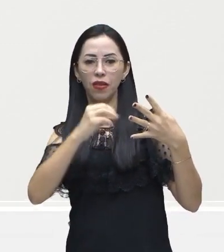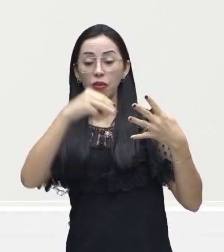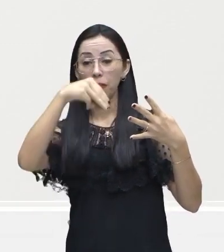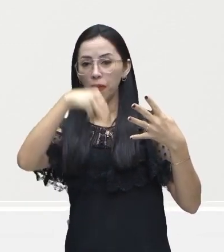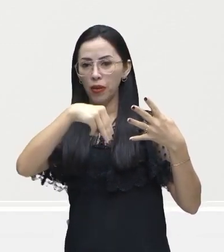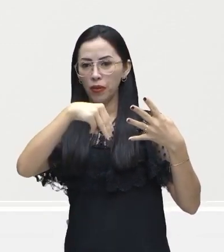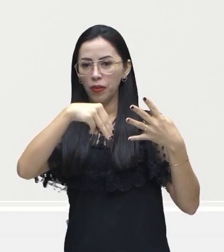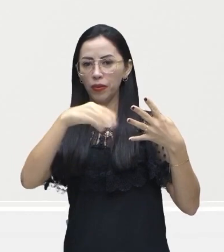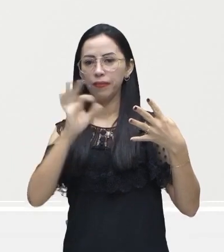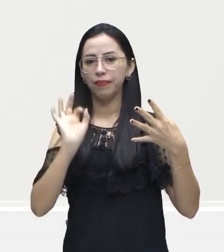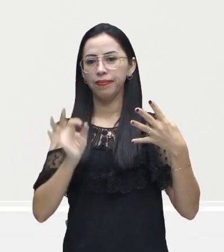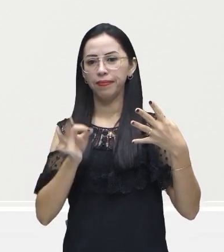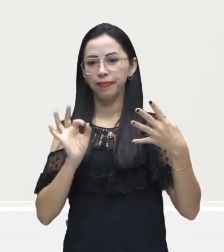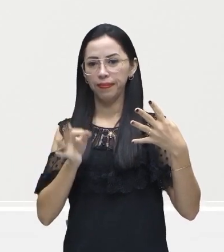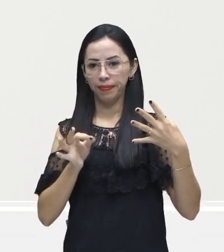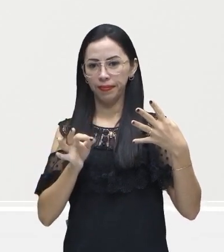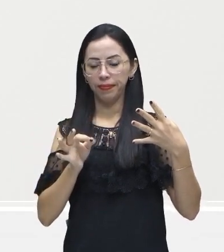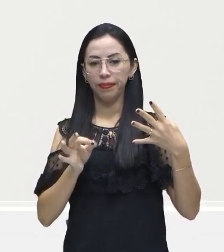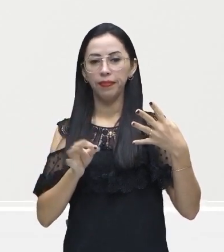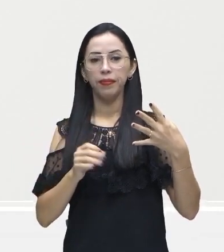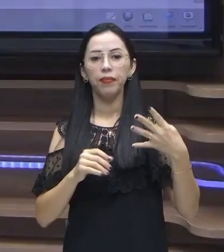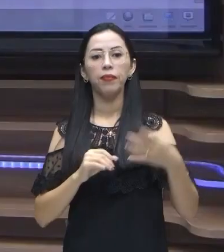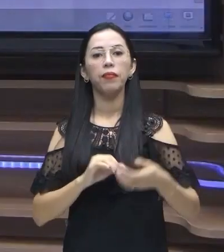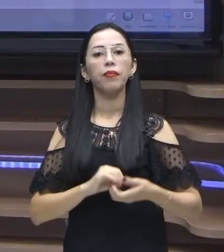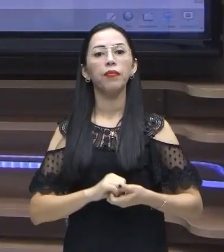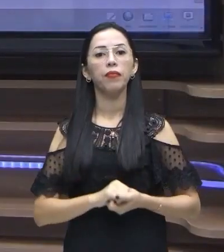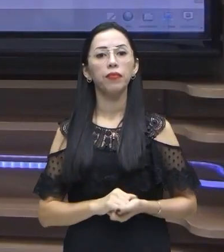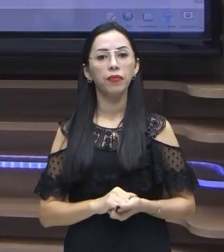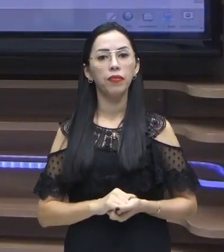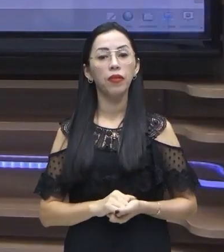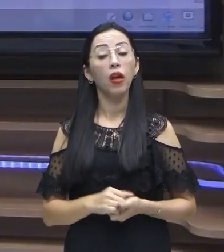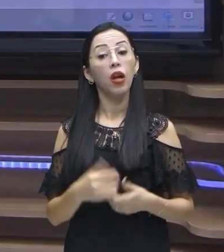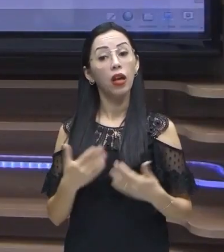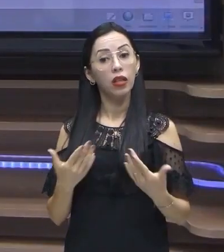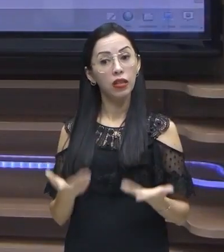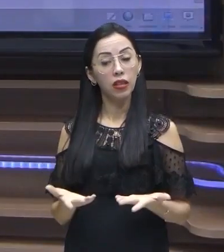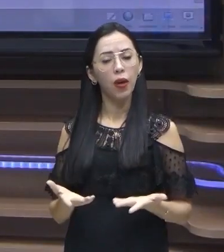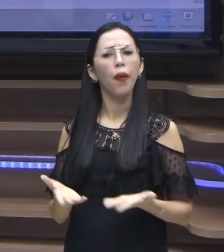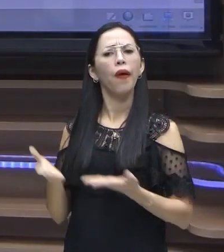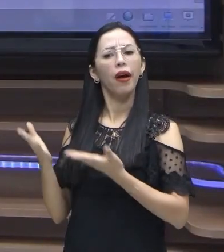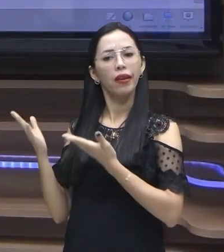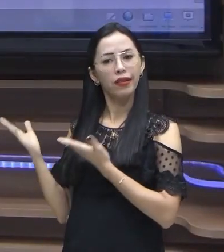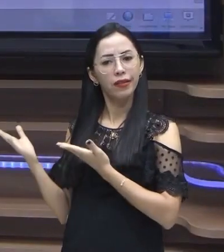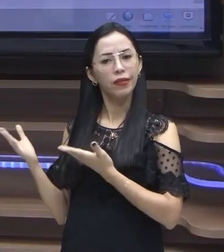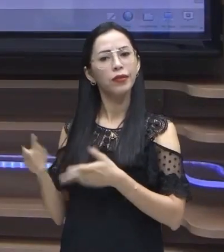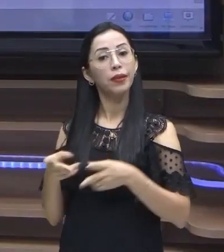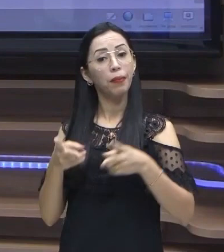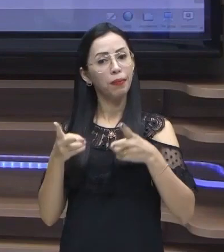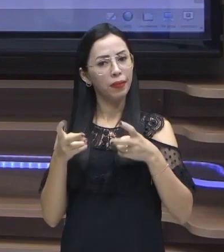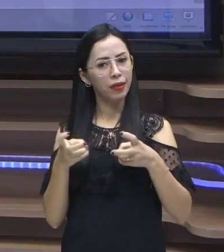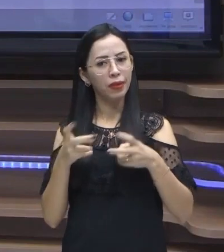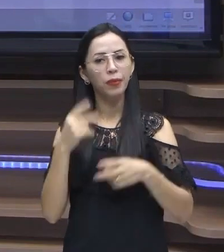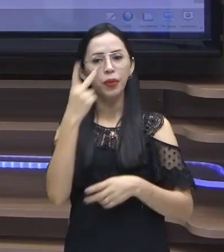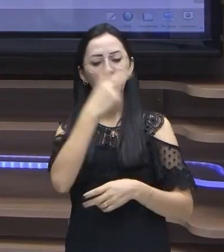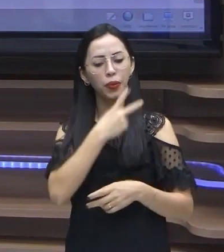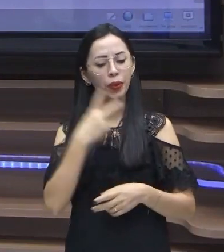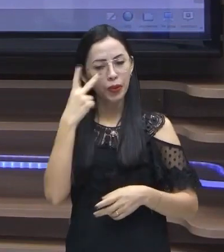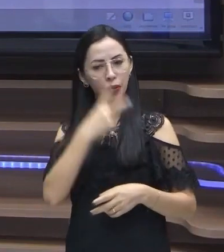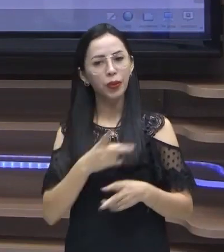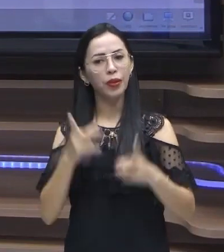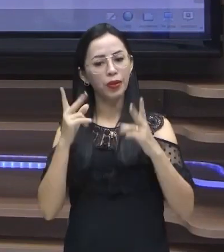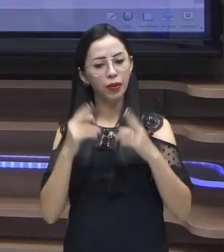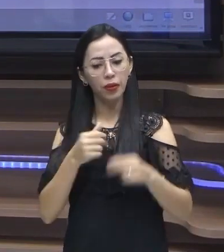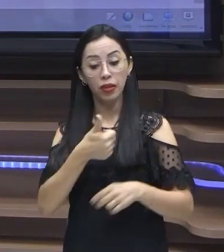minutos. Então, nós vimos aqui nesse problema que 2 horas são equivalentes a 120 minutos, tá